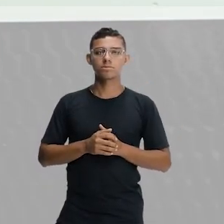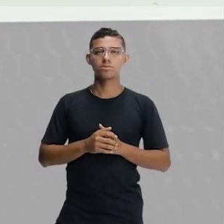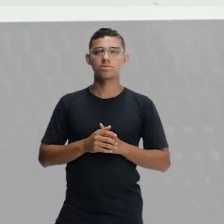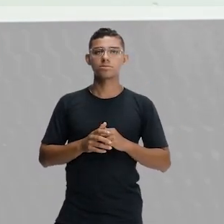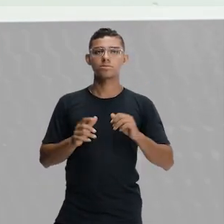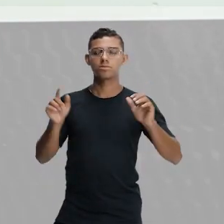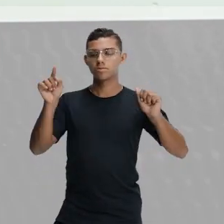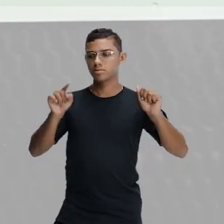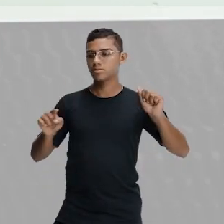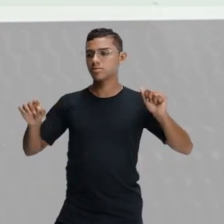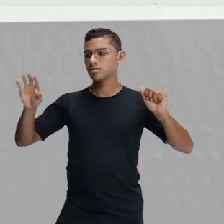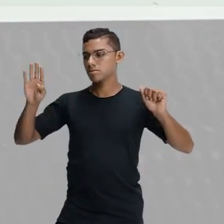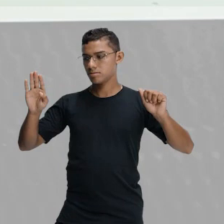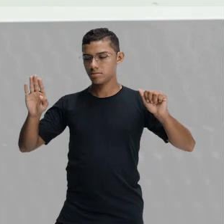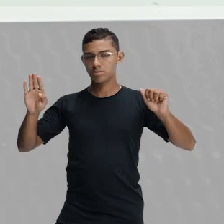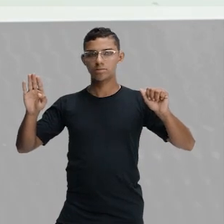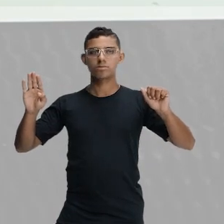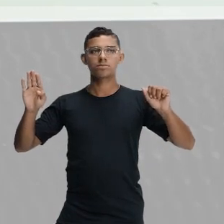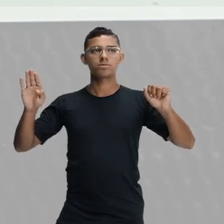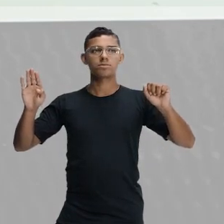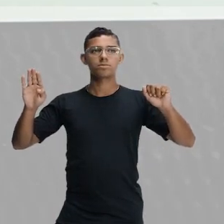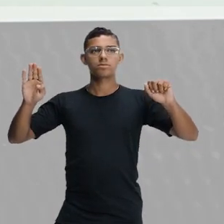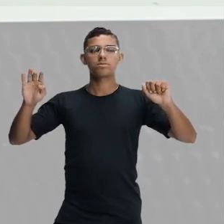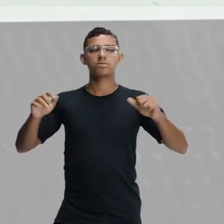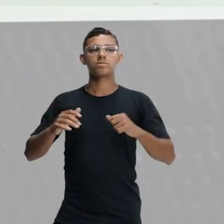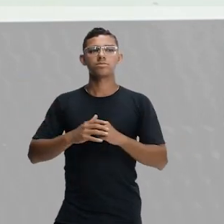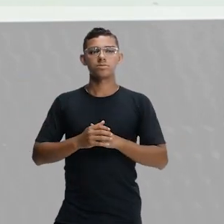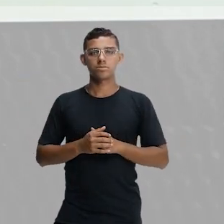e nós vamos ter aqui um corpo B.